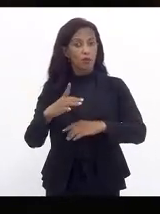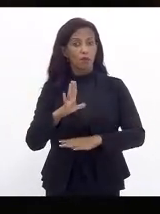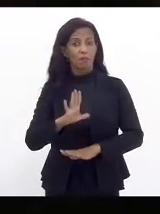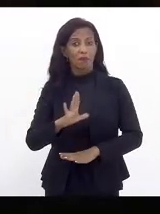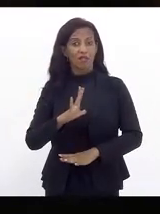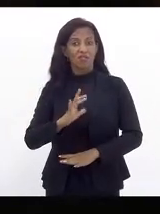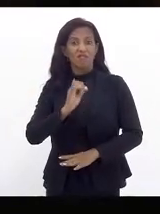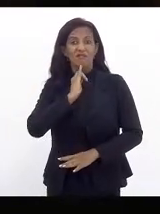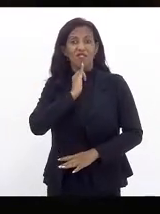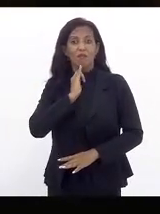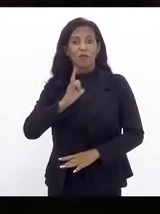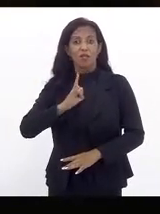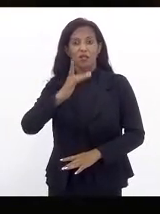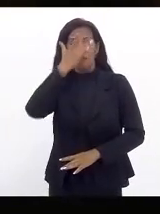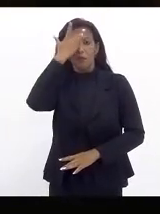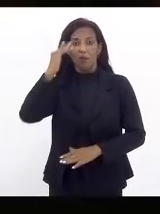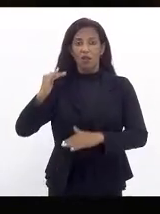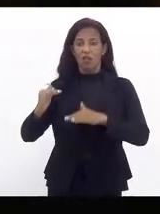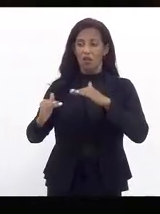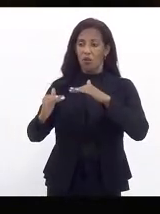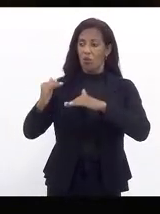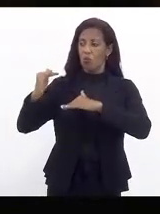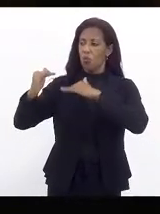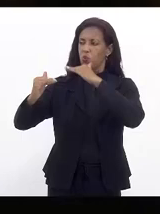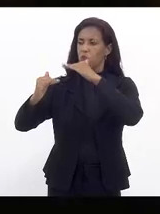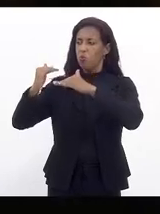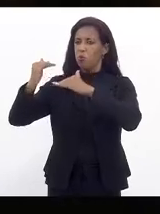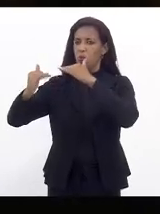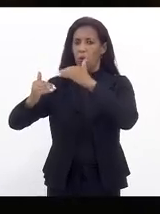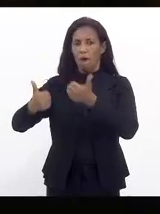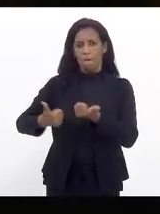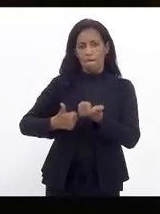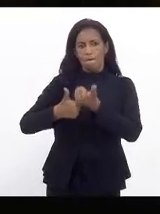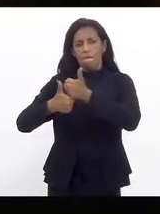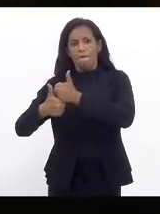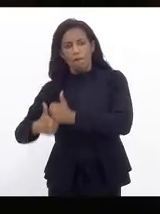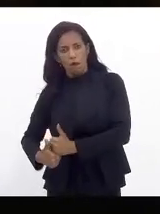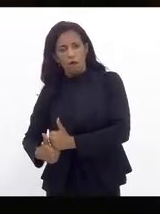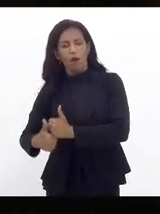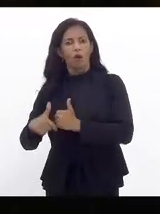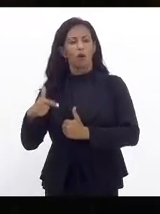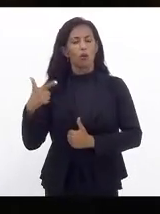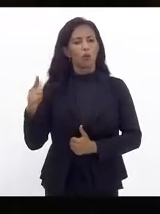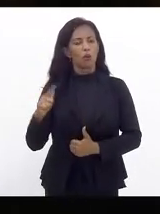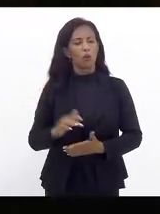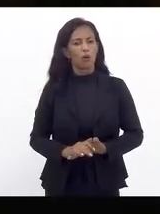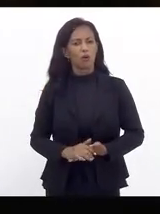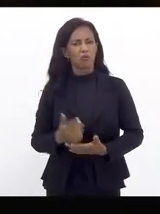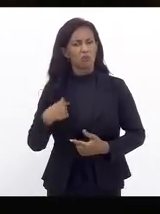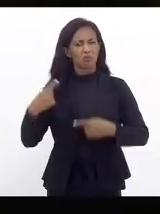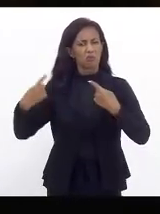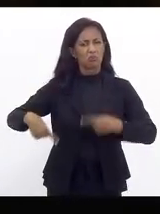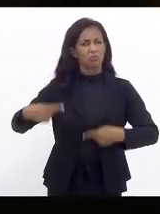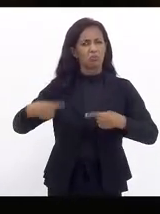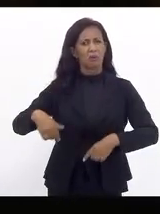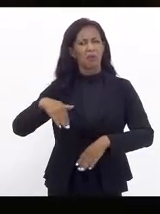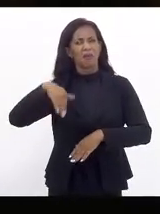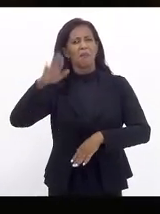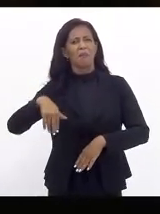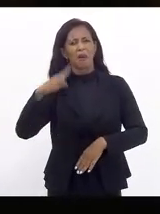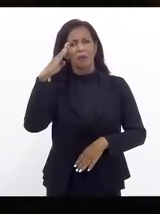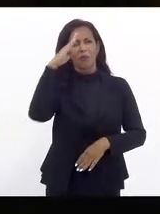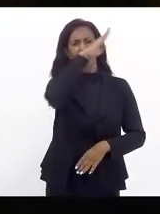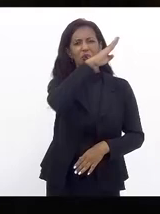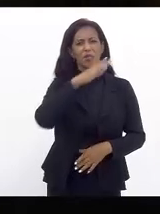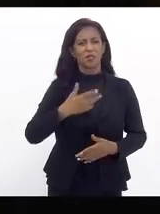que querem crescer, como você mesmo disse, às custas do trabalho dos outros. Eu não estou aqui para competir quem é mais bolsonarista ou